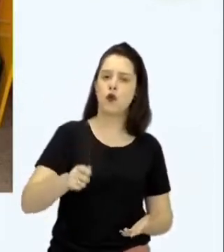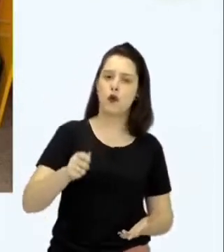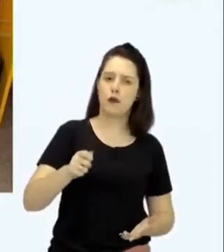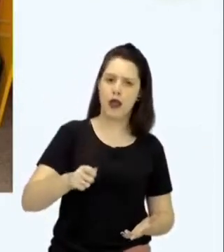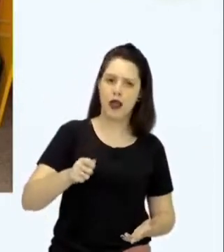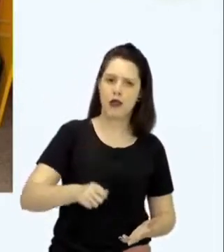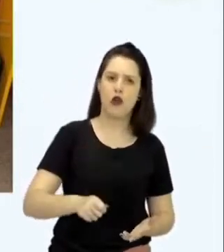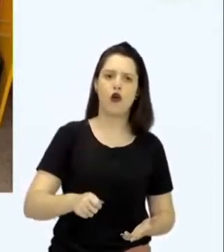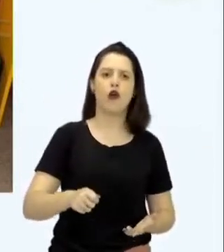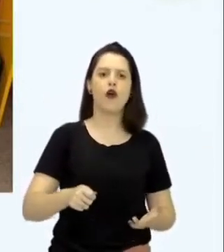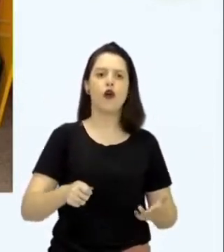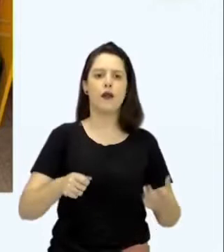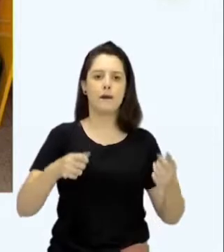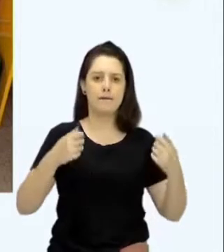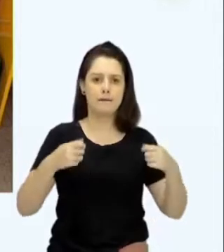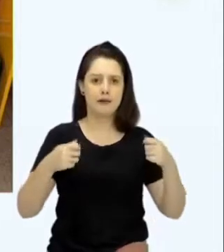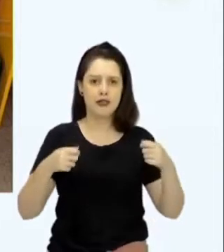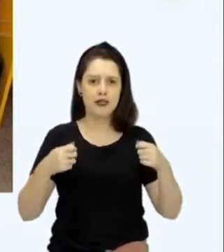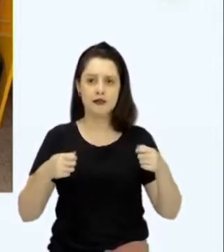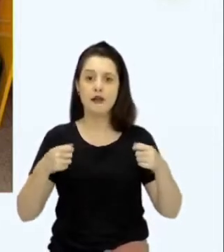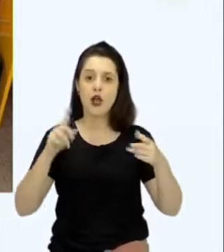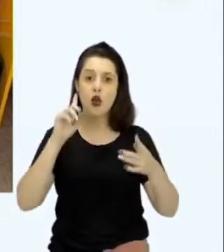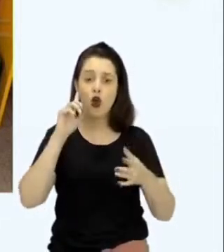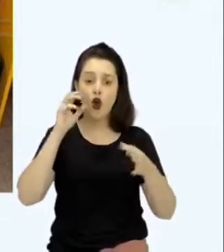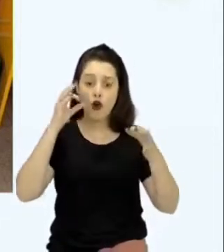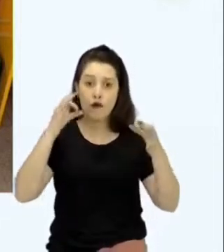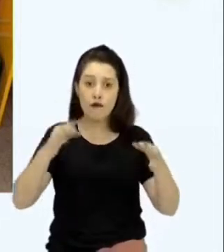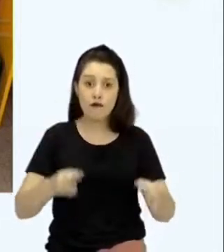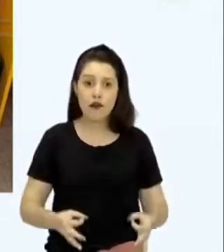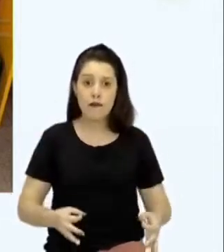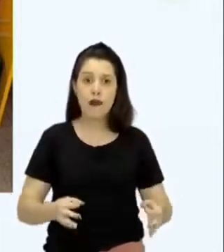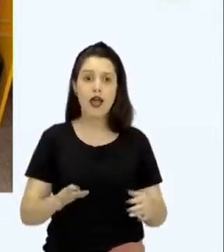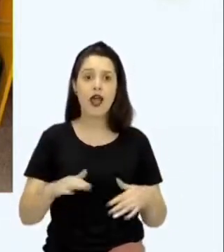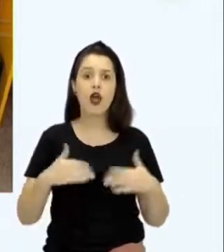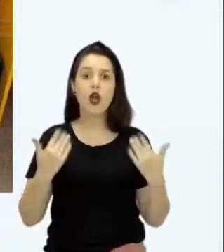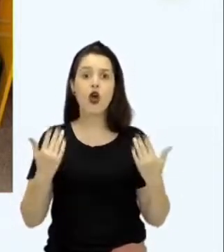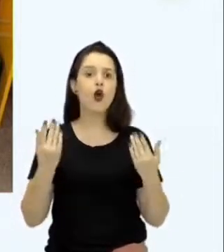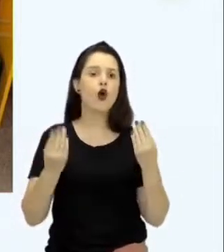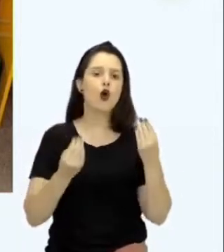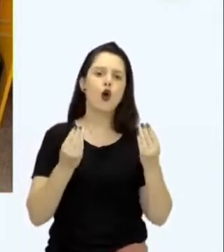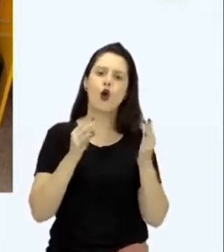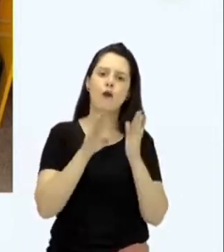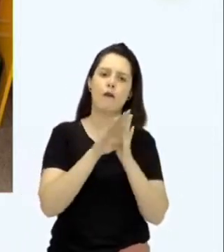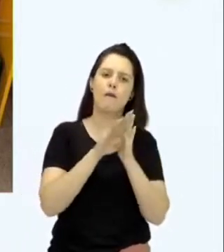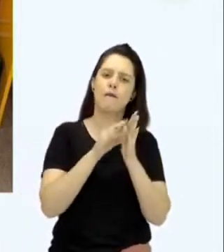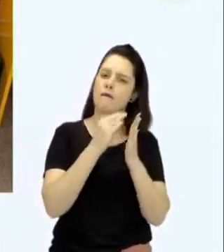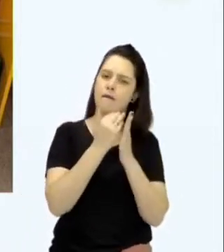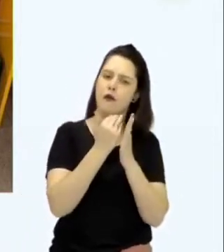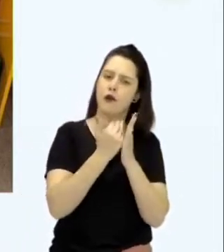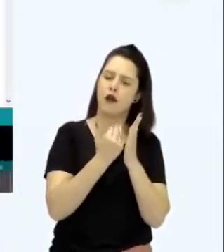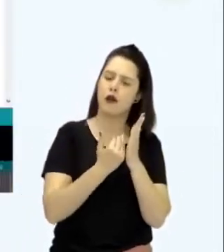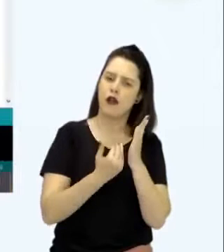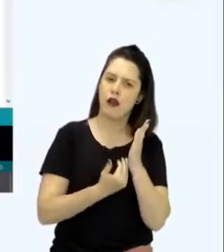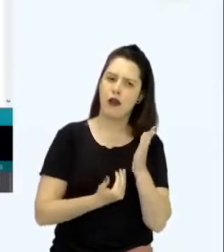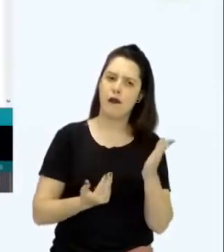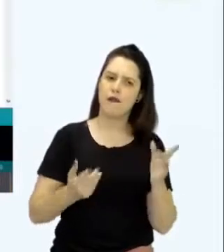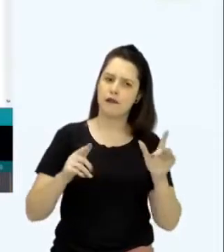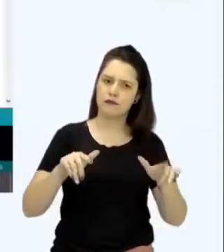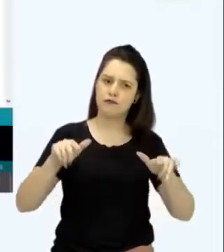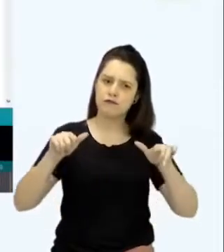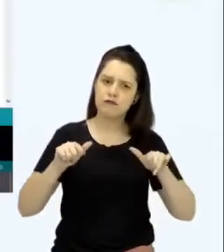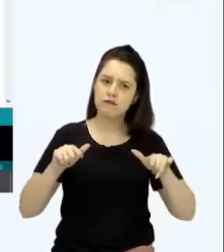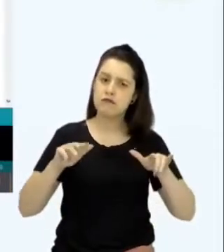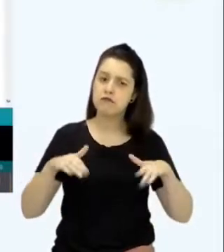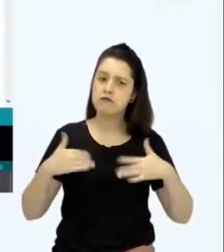aleatório, justamente apenas para confirmar qual é o programa que está sendo passado para essa placa e qual é a placa que está